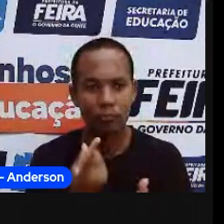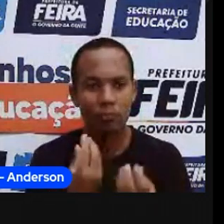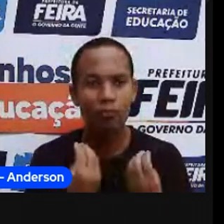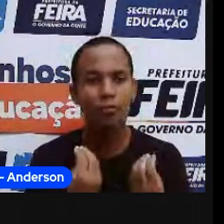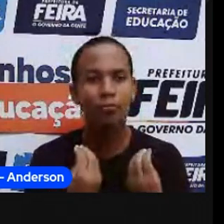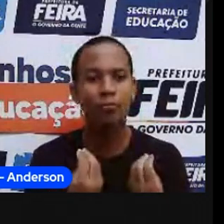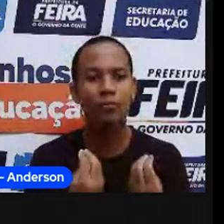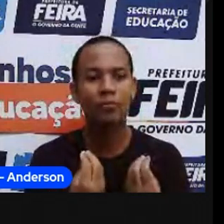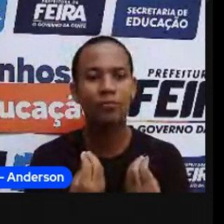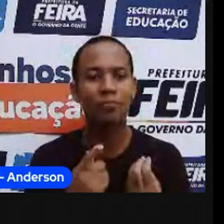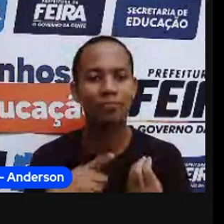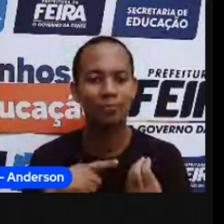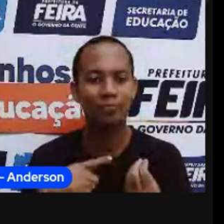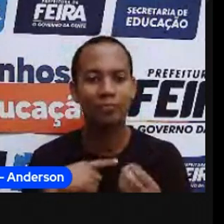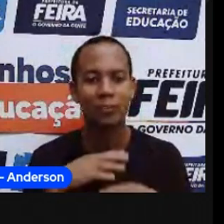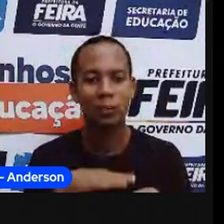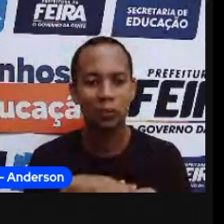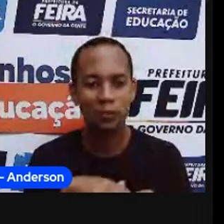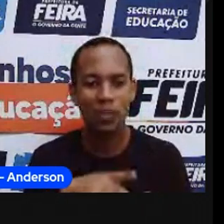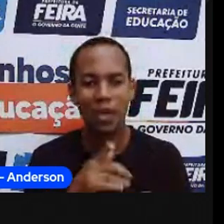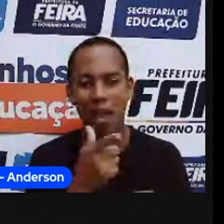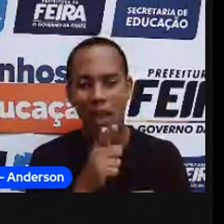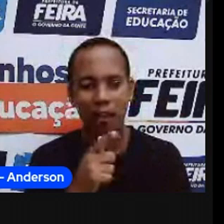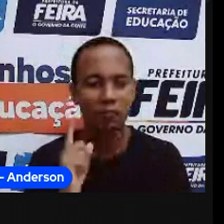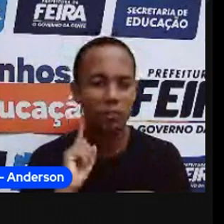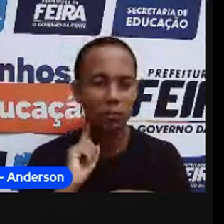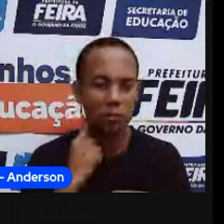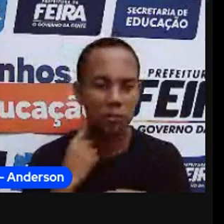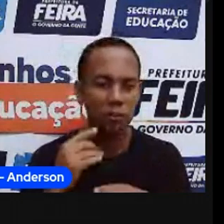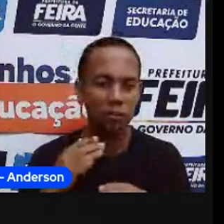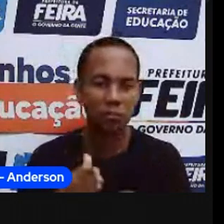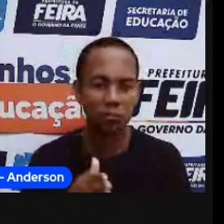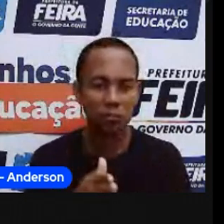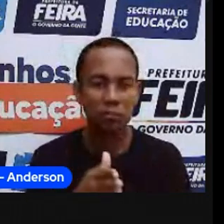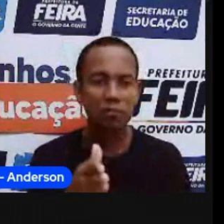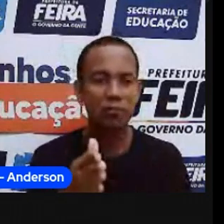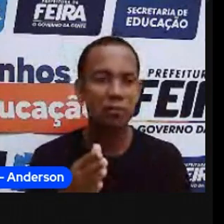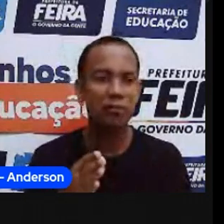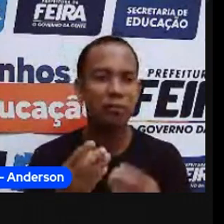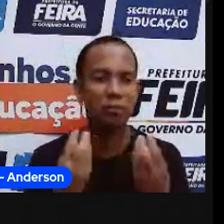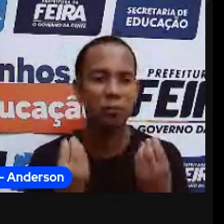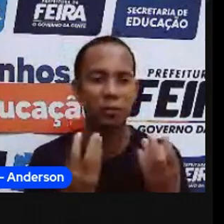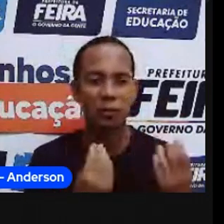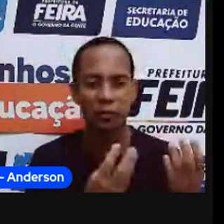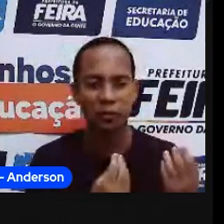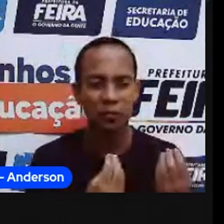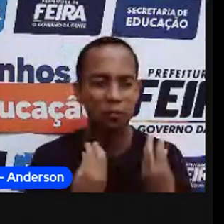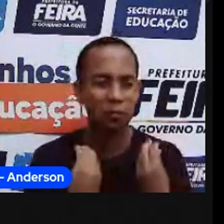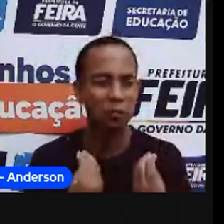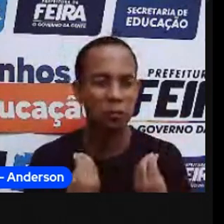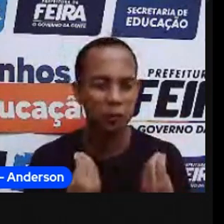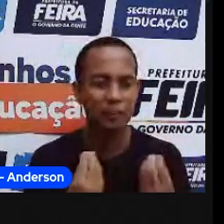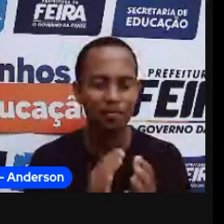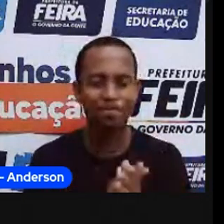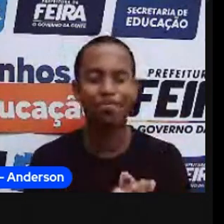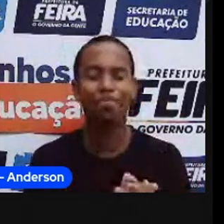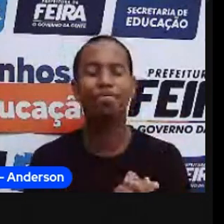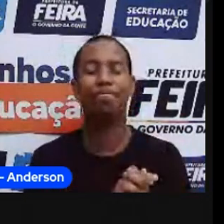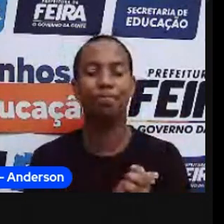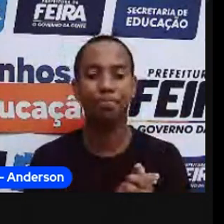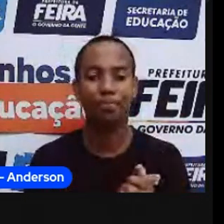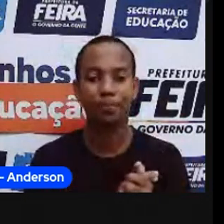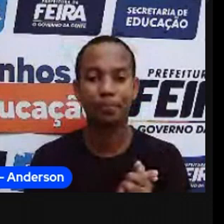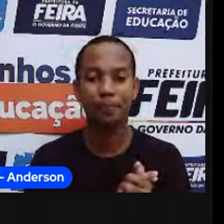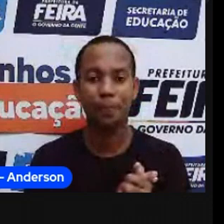doenças sérias para a gente. A gente viu isso nas aulas de serviço público, né, de serviços públicos da semana passada, e que aí